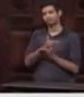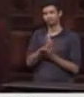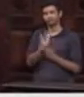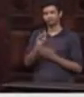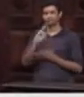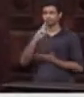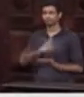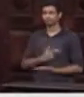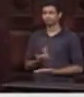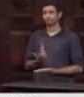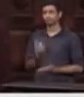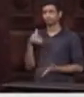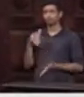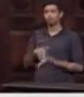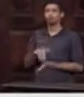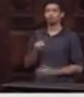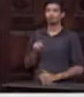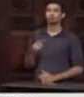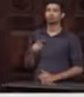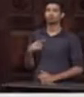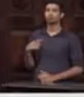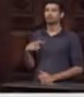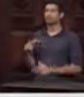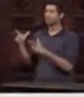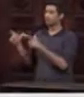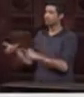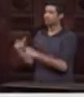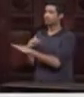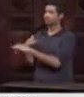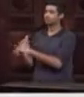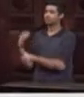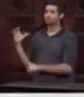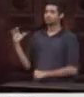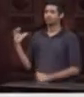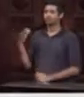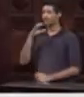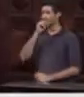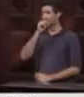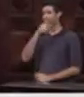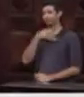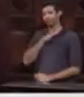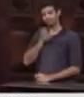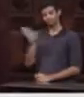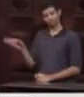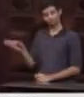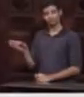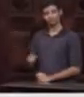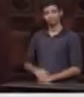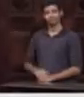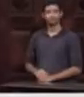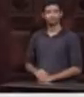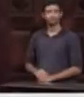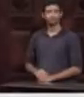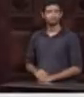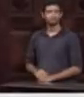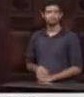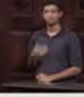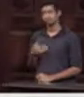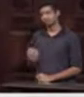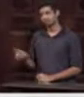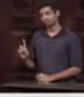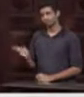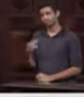senhoras e senhores deputados, a cidade de Niterói, no último sábado, não pude estar presente, mas o prefeito Rodrigo